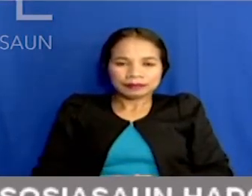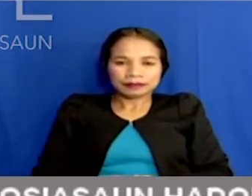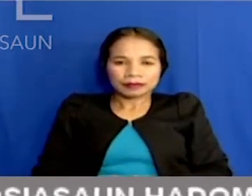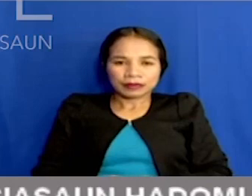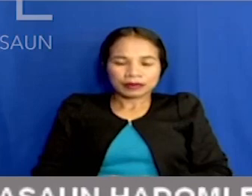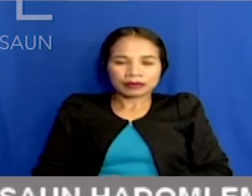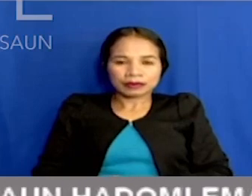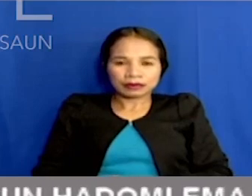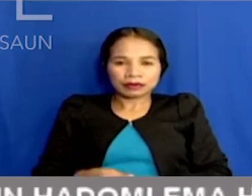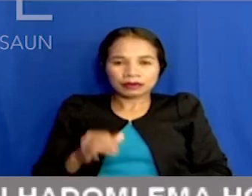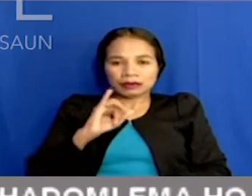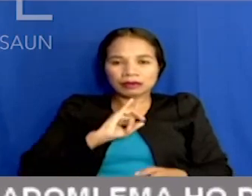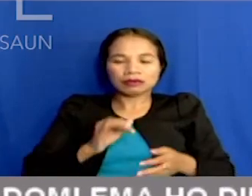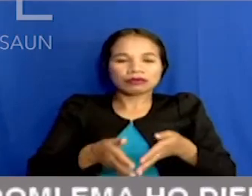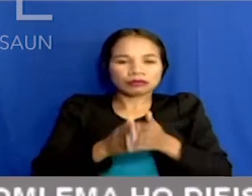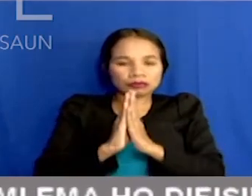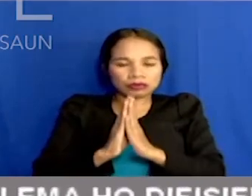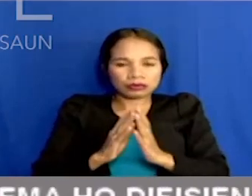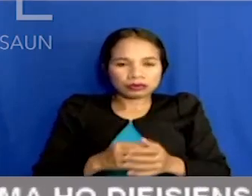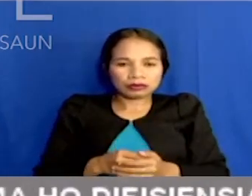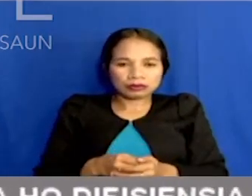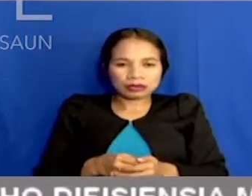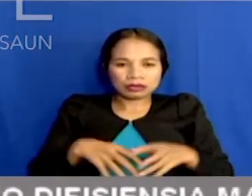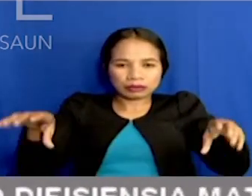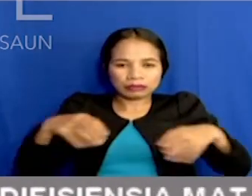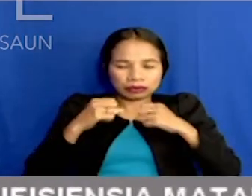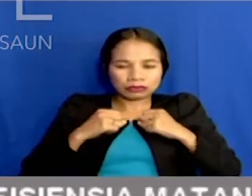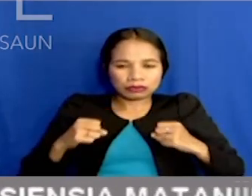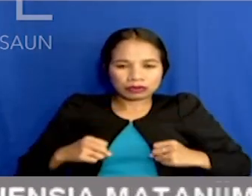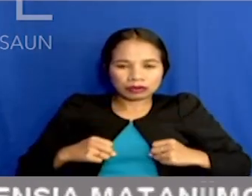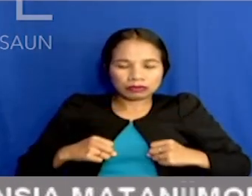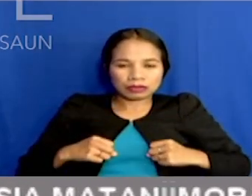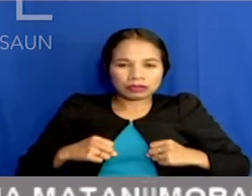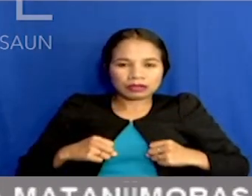Russo ba técnicos profissionais de saúde,